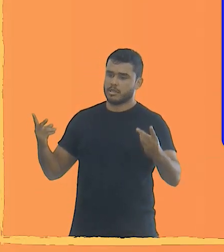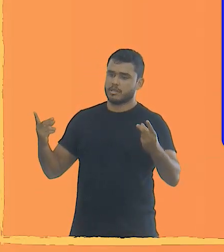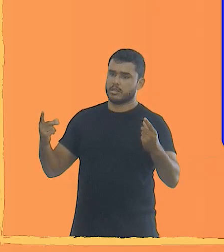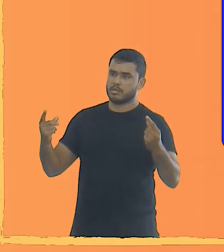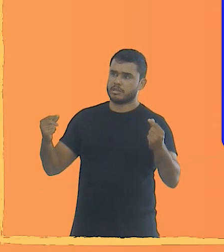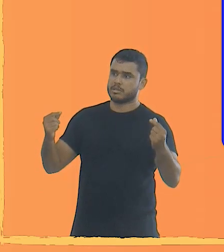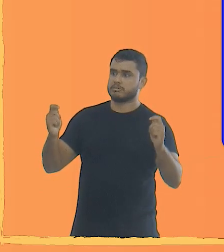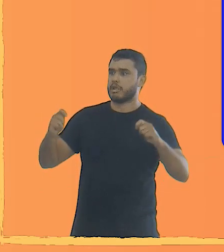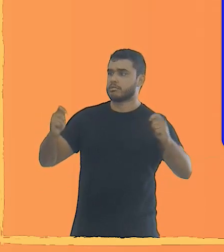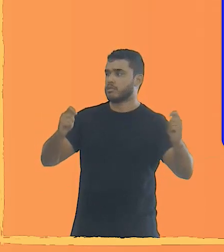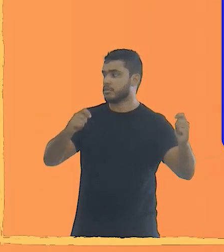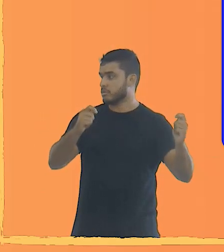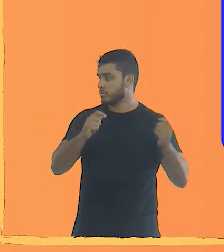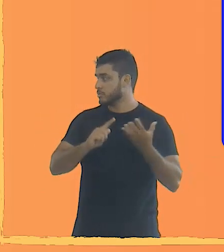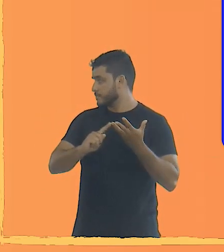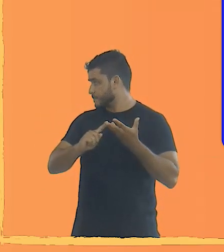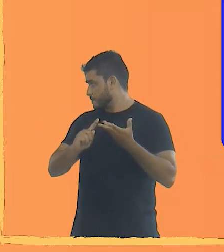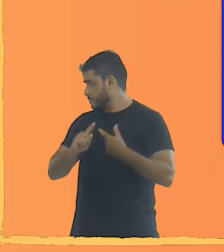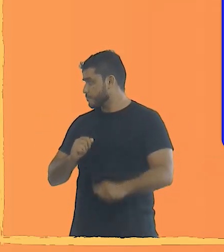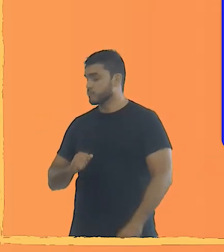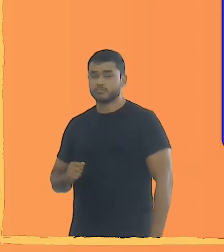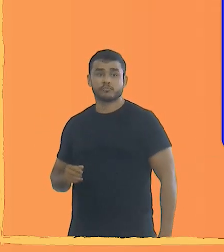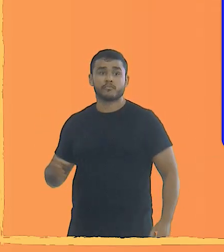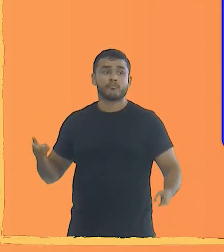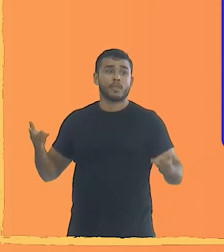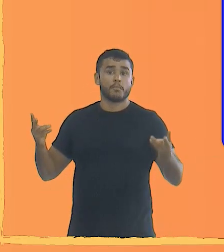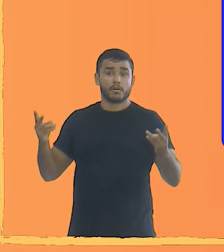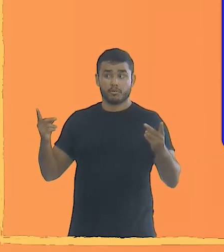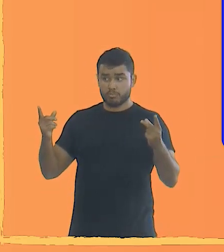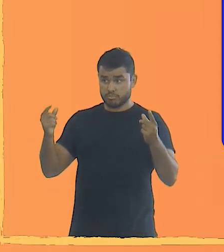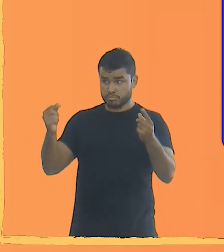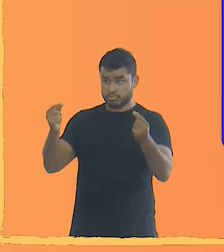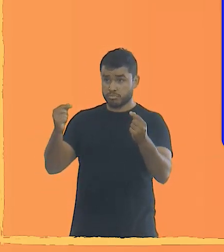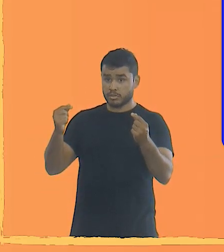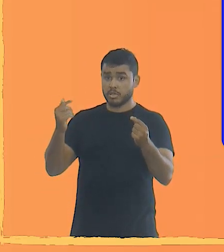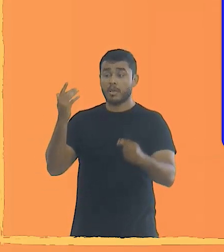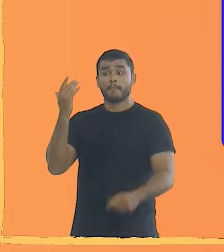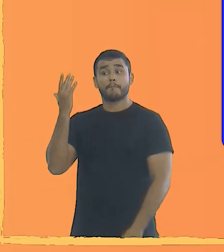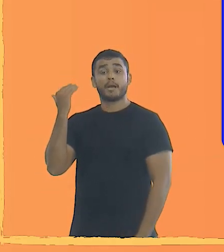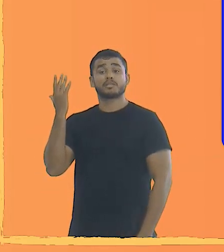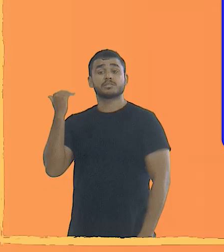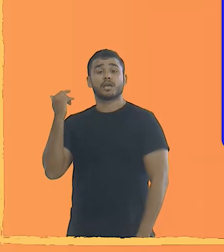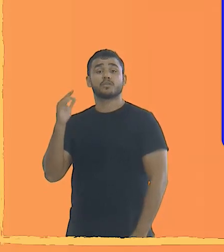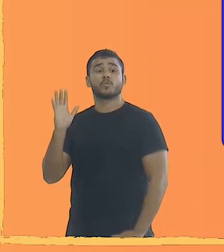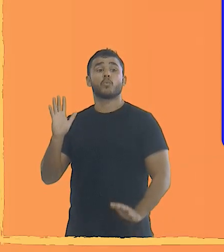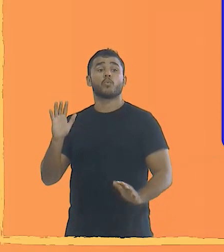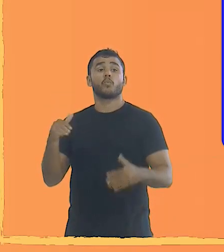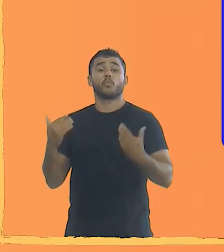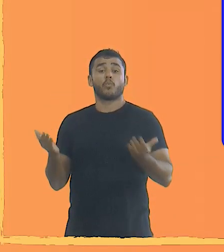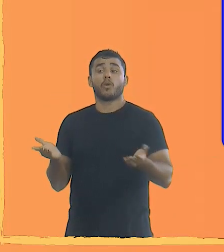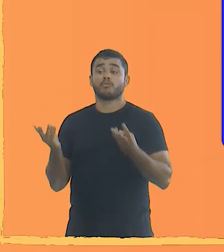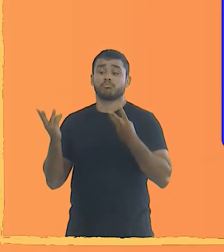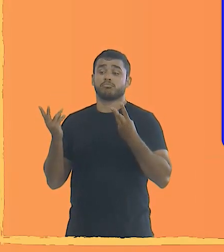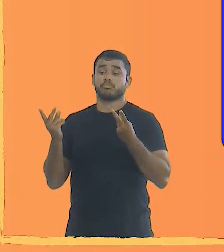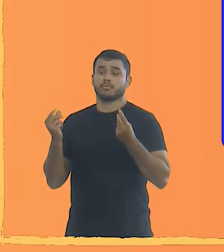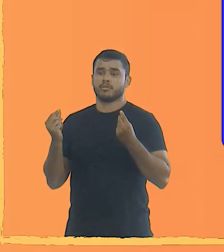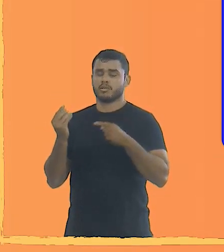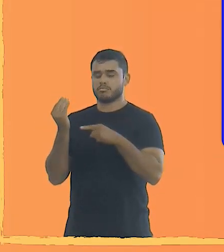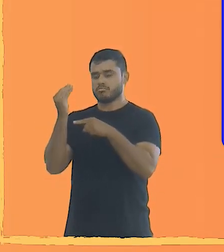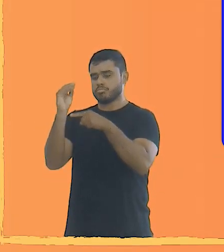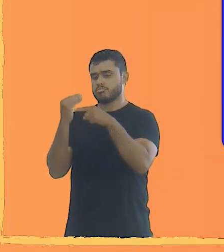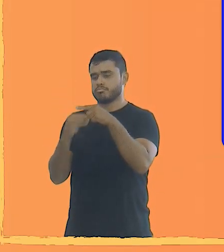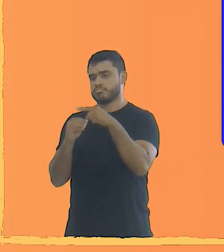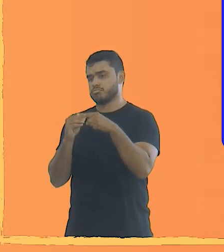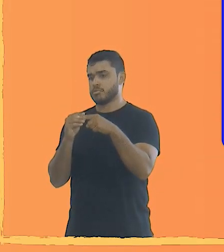vai dividir o novo número de possibilidades pelo antigo. Isso a questão chamou de coeficiente de melhora.